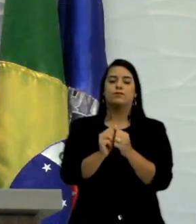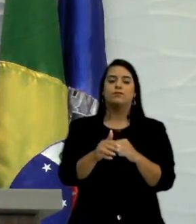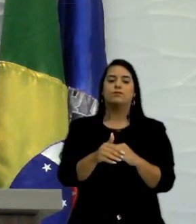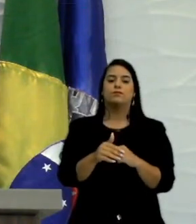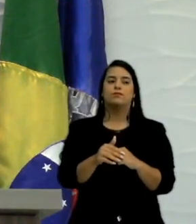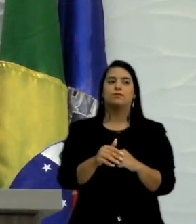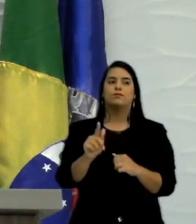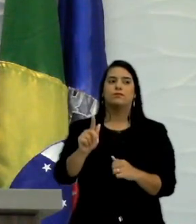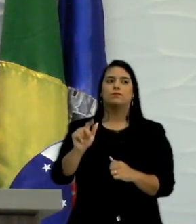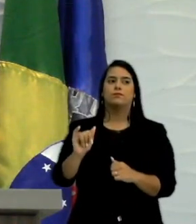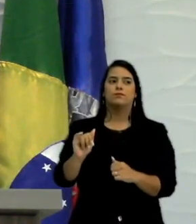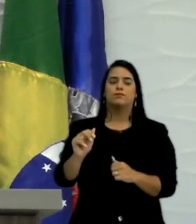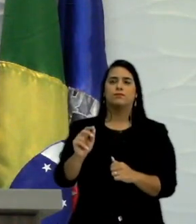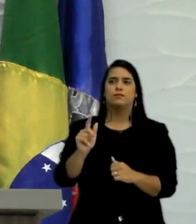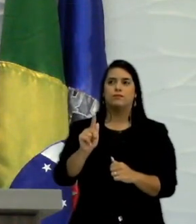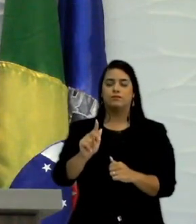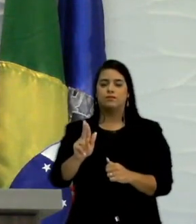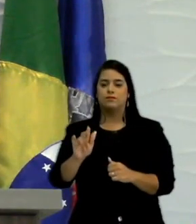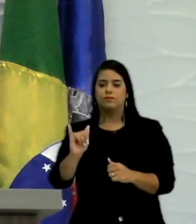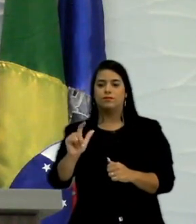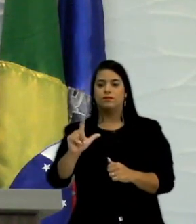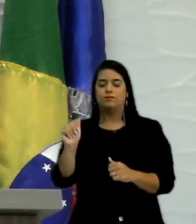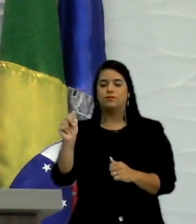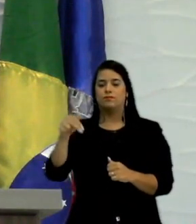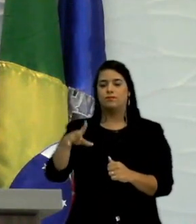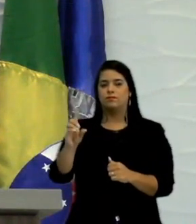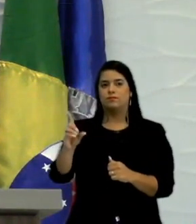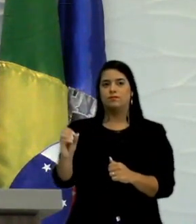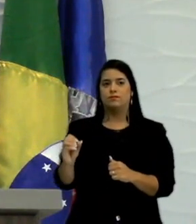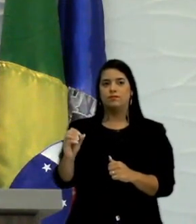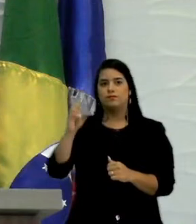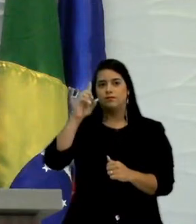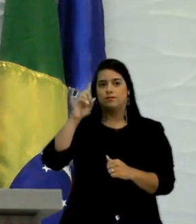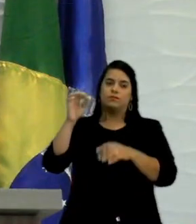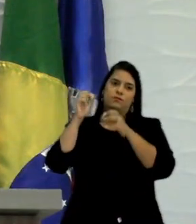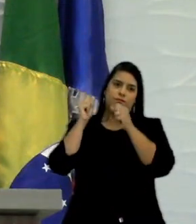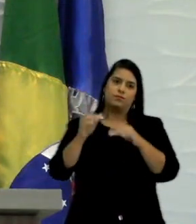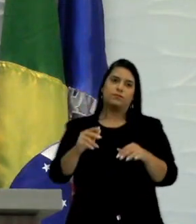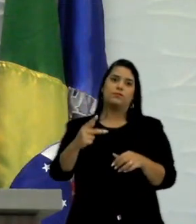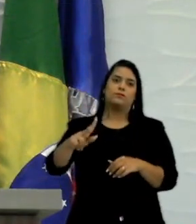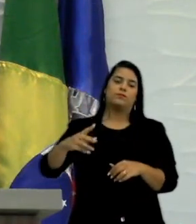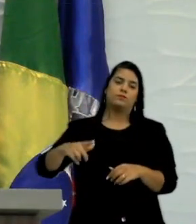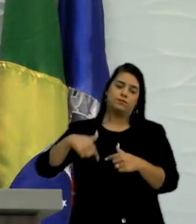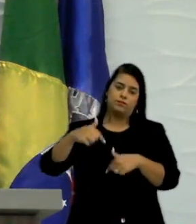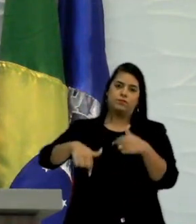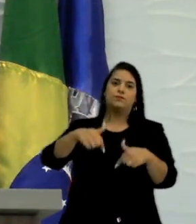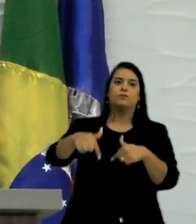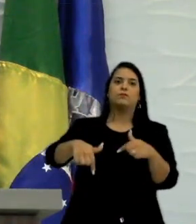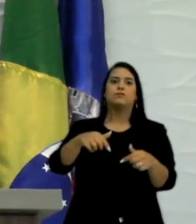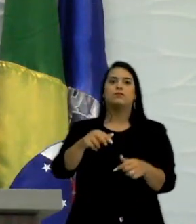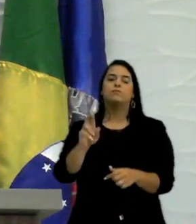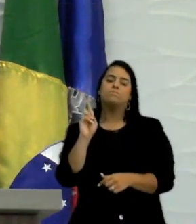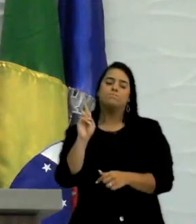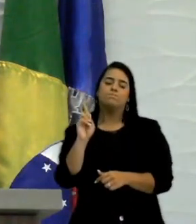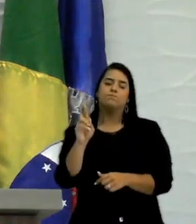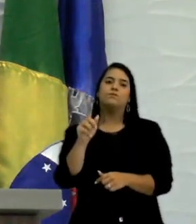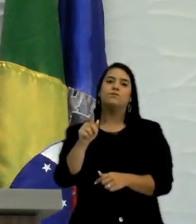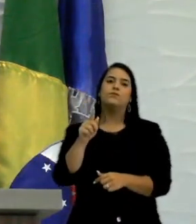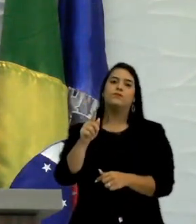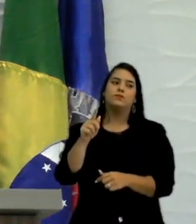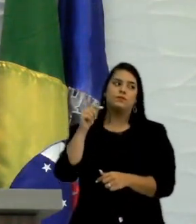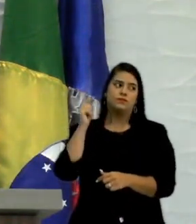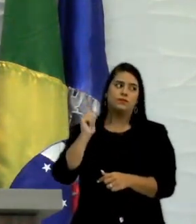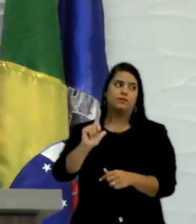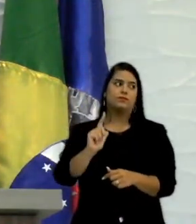Gilando, que é um outro grande cidadão. Deus lhe abençoe, Oséias, na sua luta, espero que você chegue lá, mas dona Macedo, para você estar aqui, tá